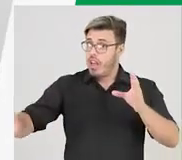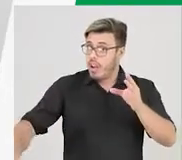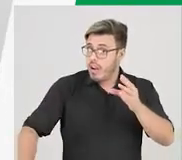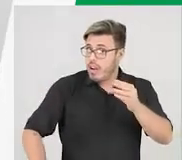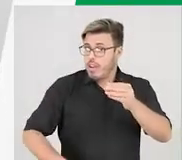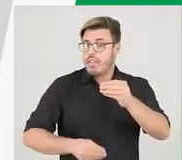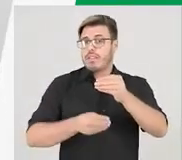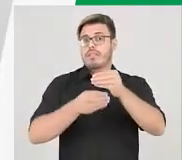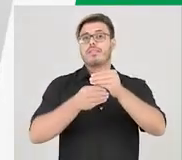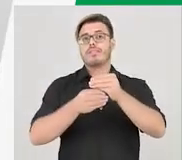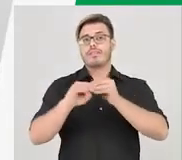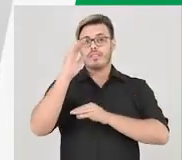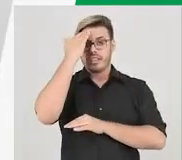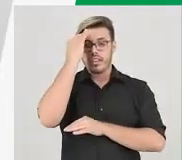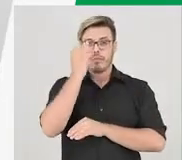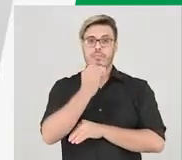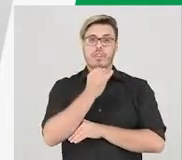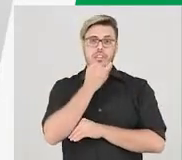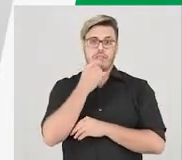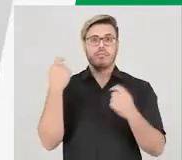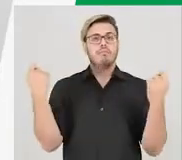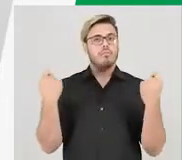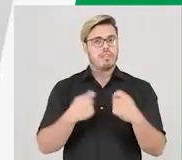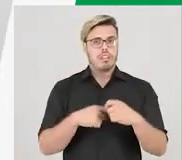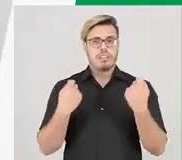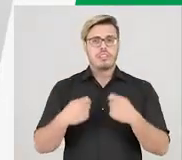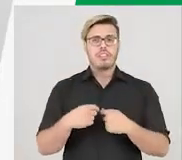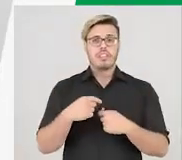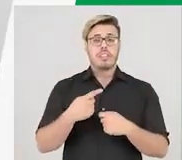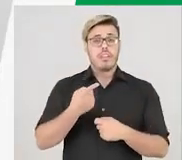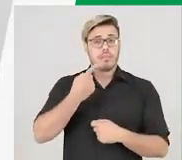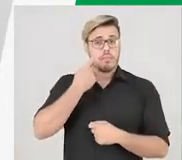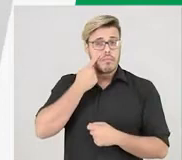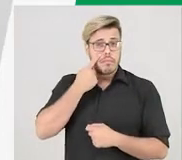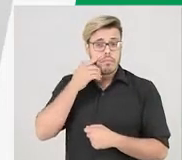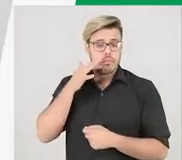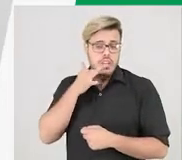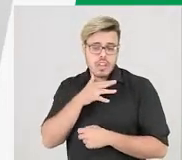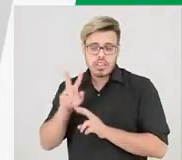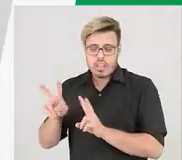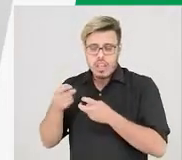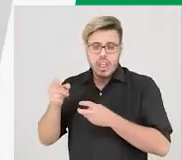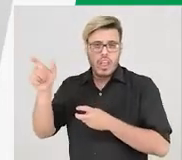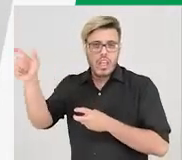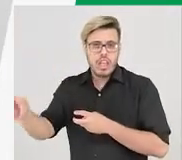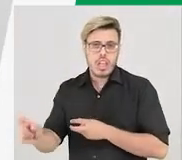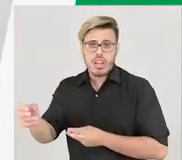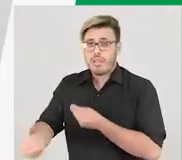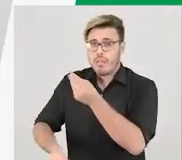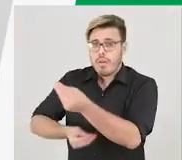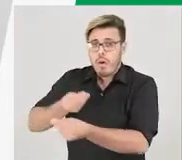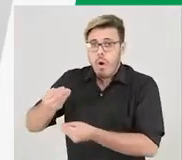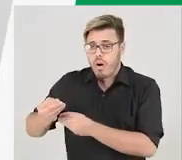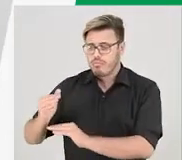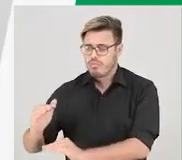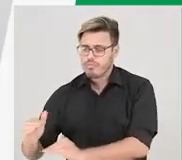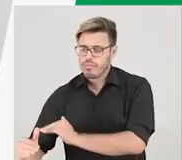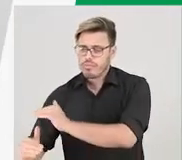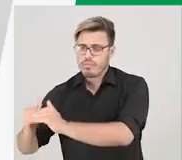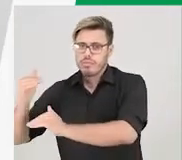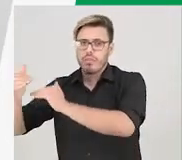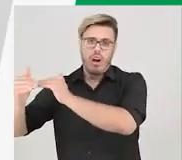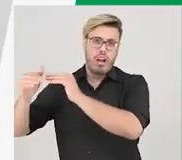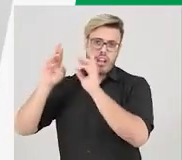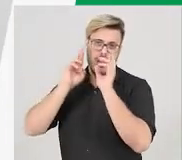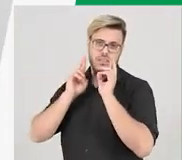a forma de desenvolvimento do aluno e respeitá-la, as suas especificidades, mas nós devemos também considerar o